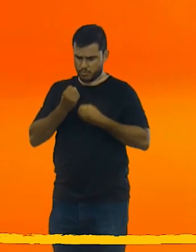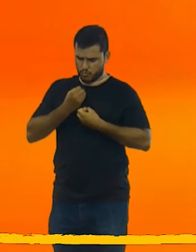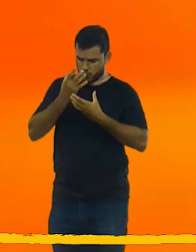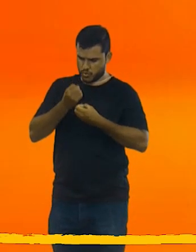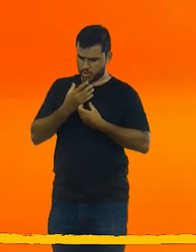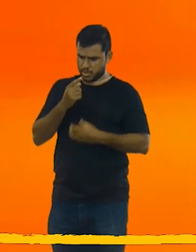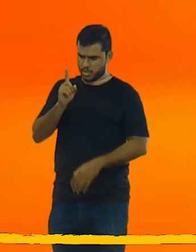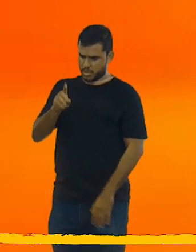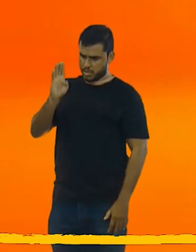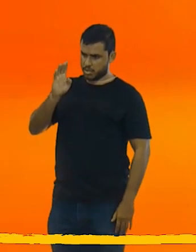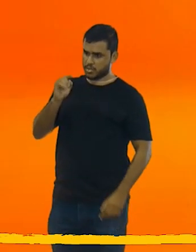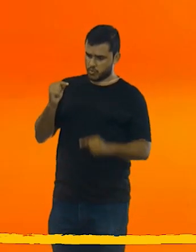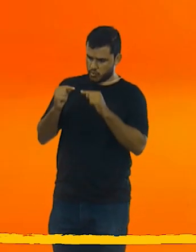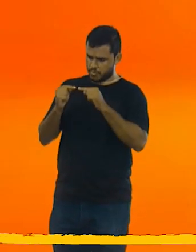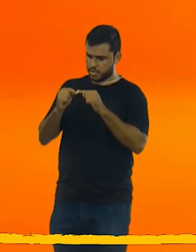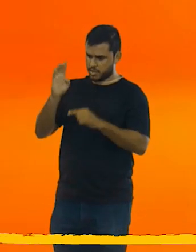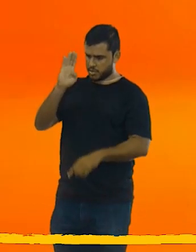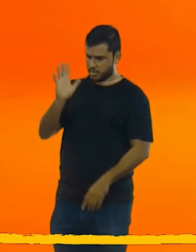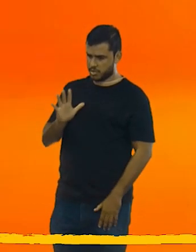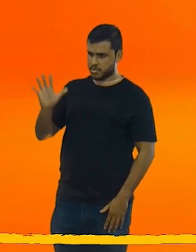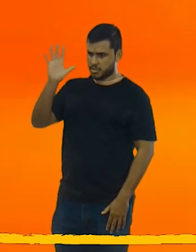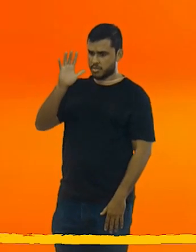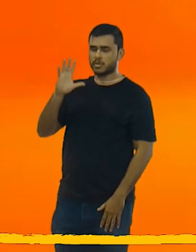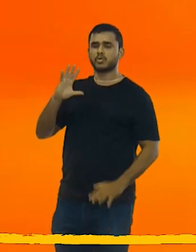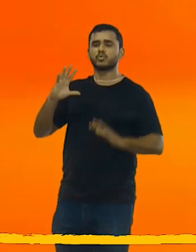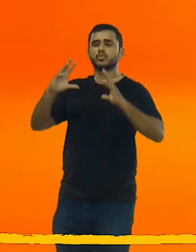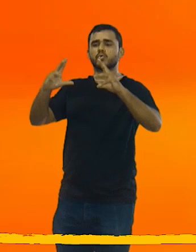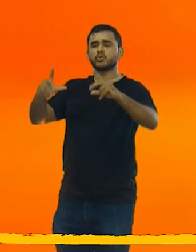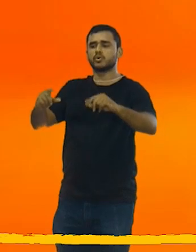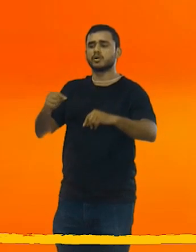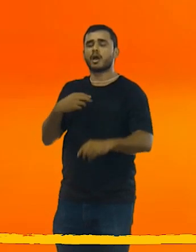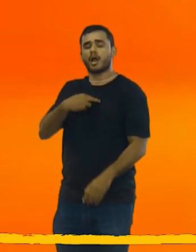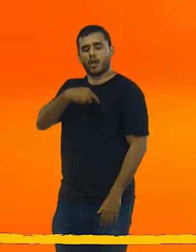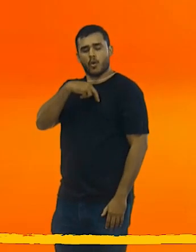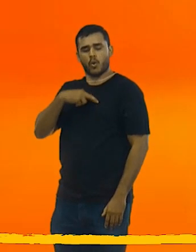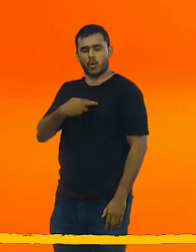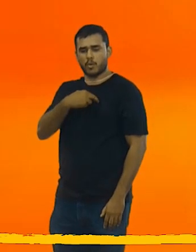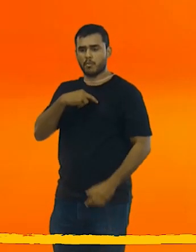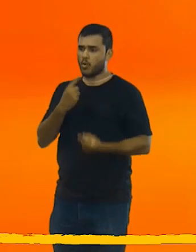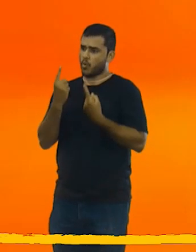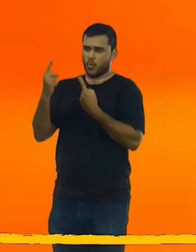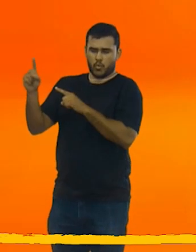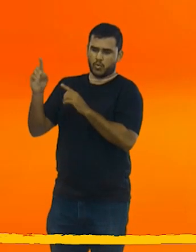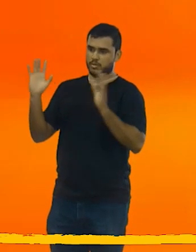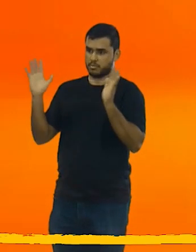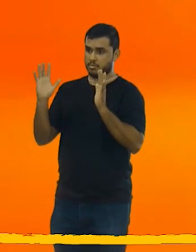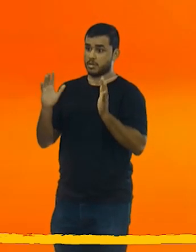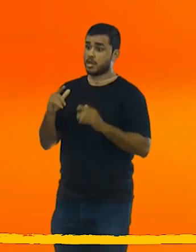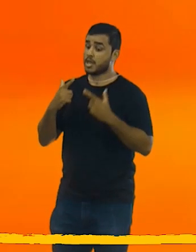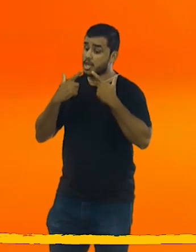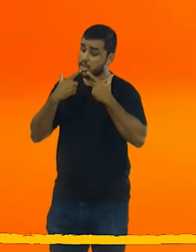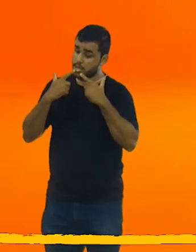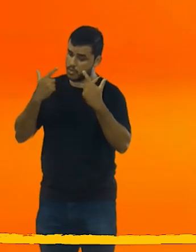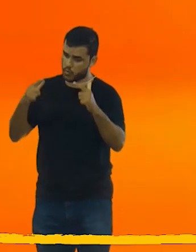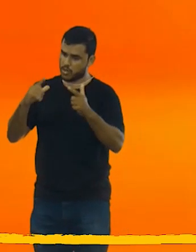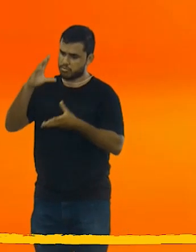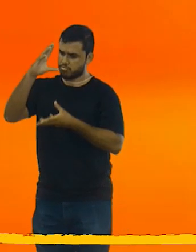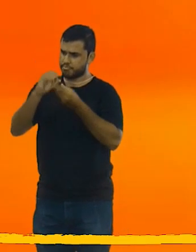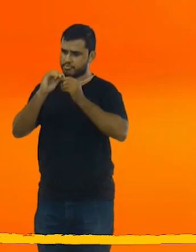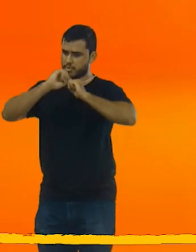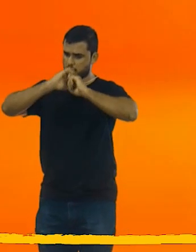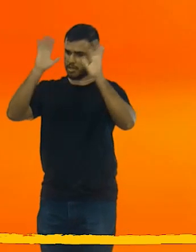ao sentimentalismo choroso dos românticos, pensando a linguagem como algo